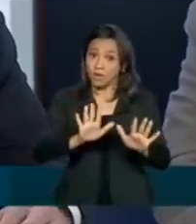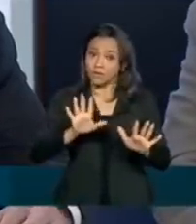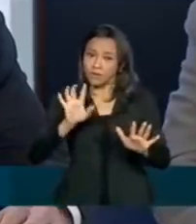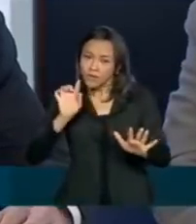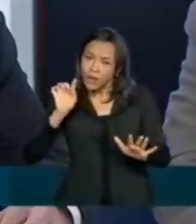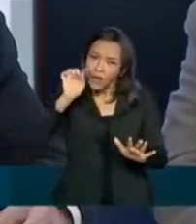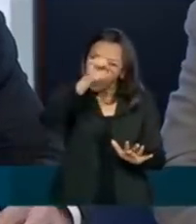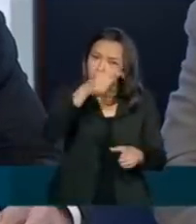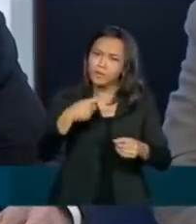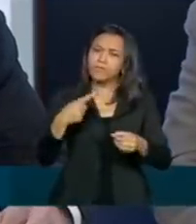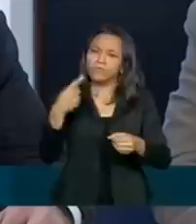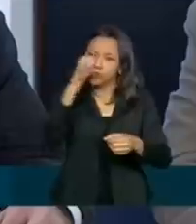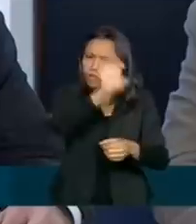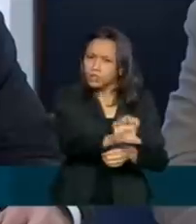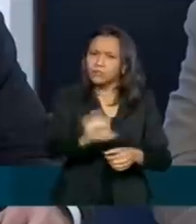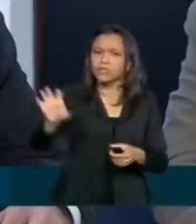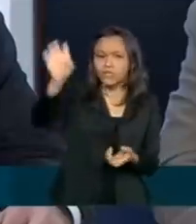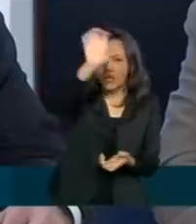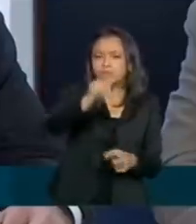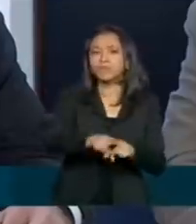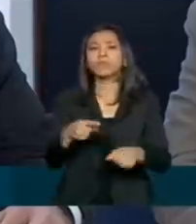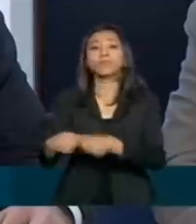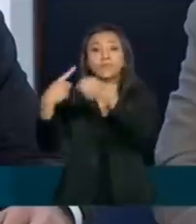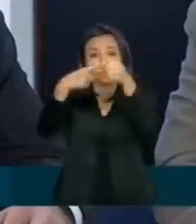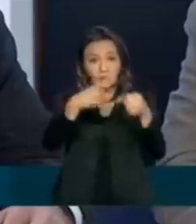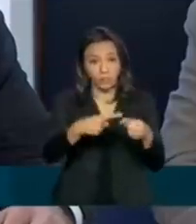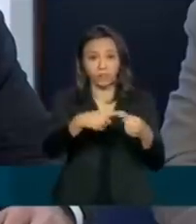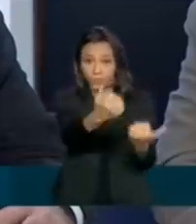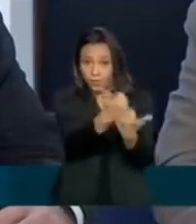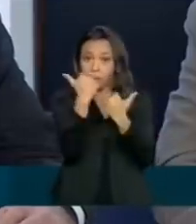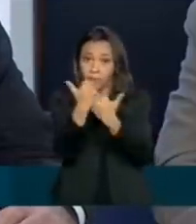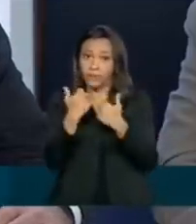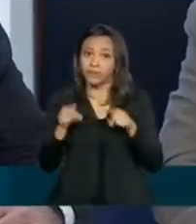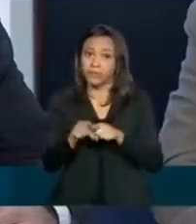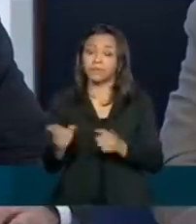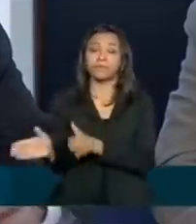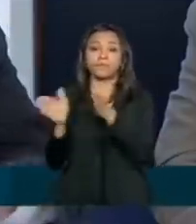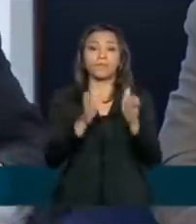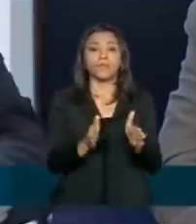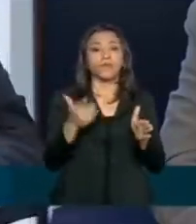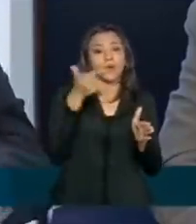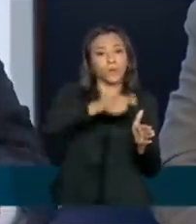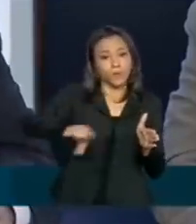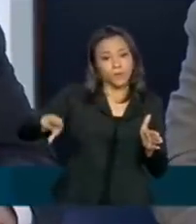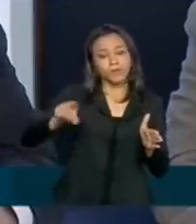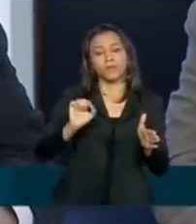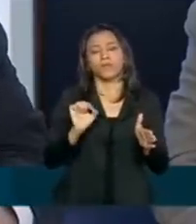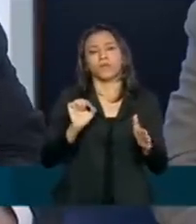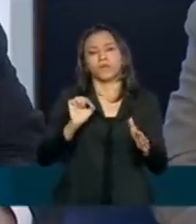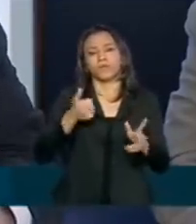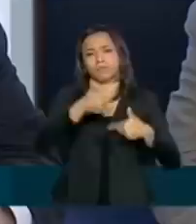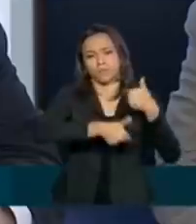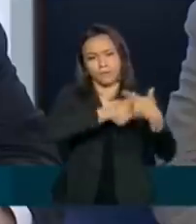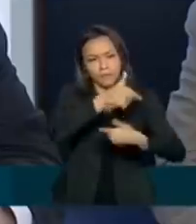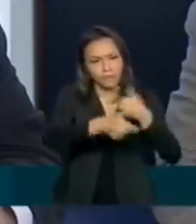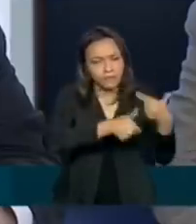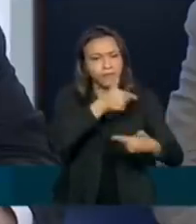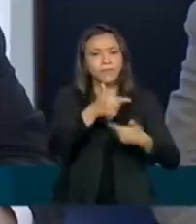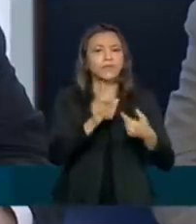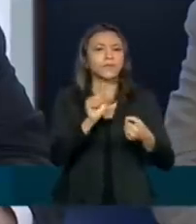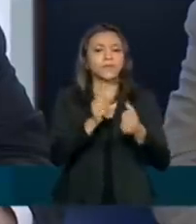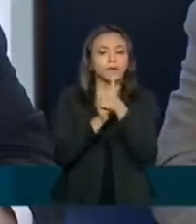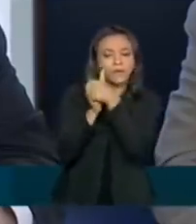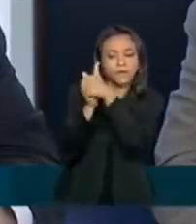ponta da linha no Estado, nos estados e municípios. E, por fim, é um trabalho de busca de